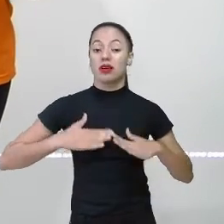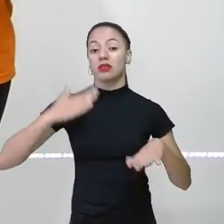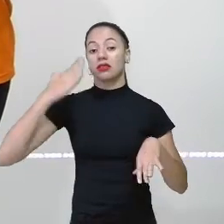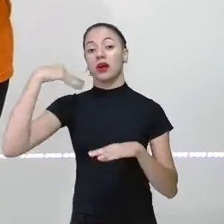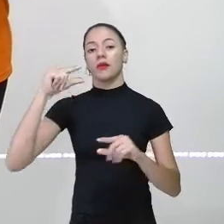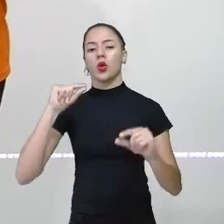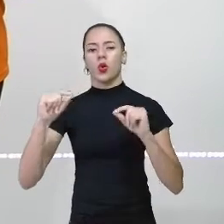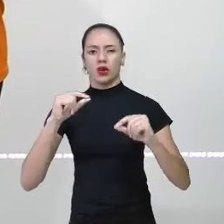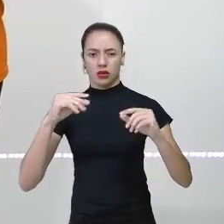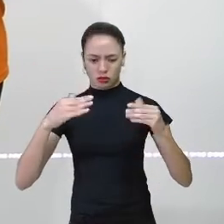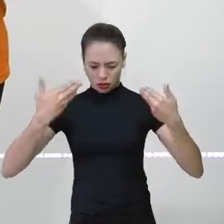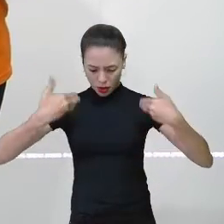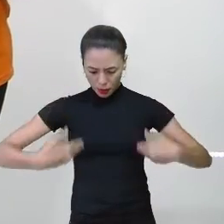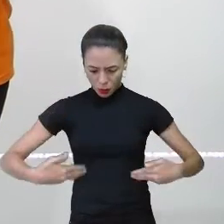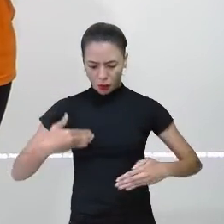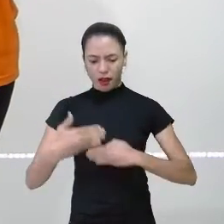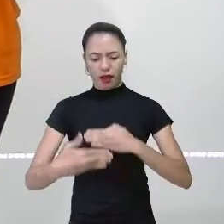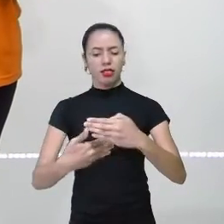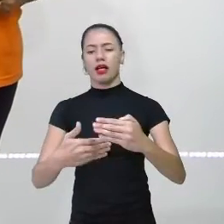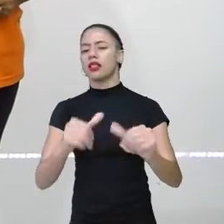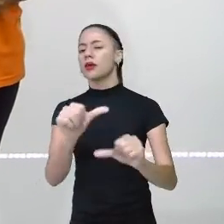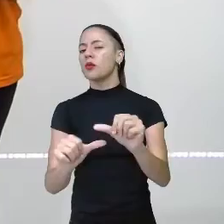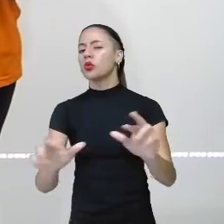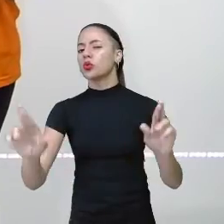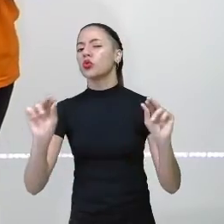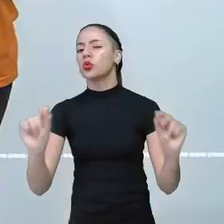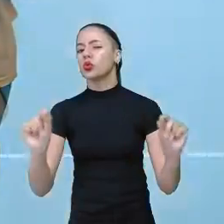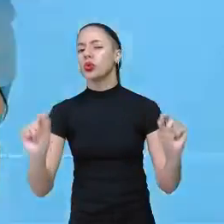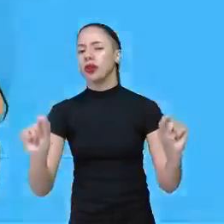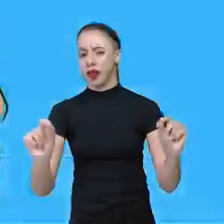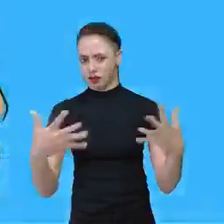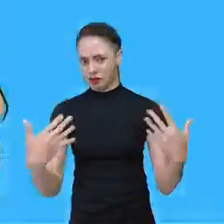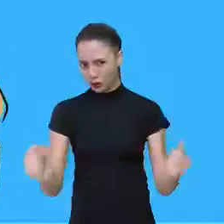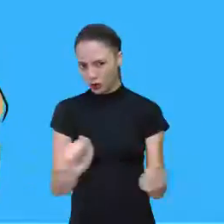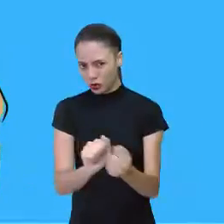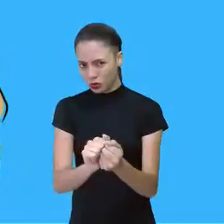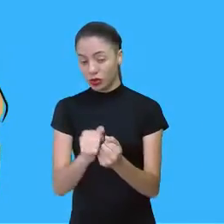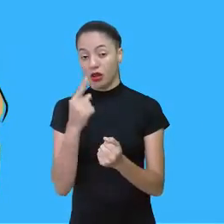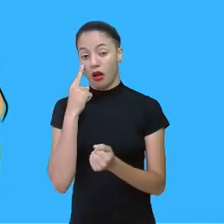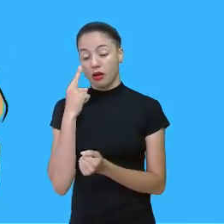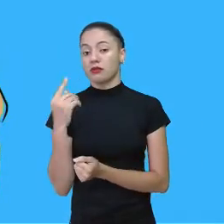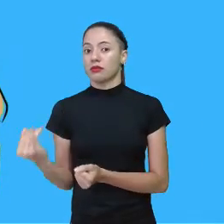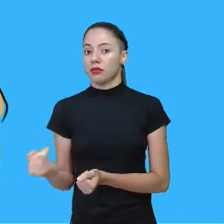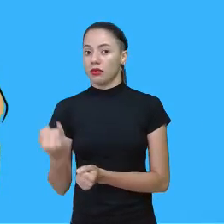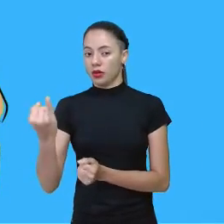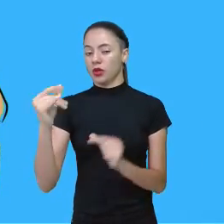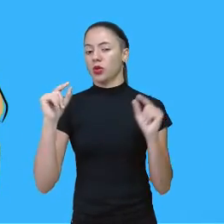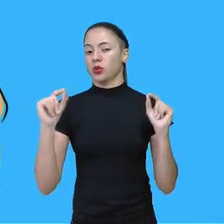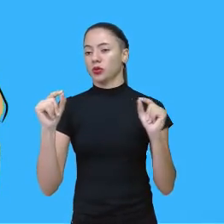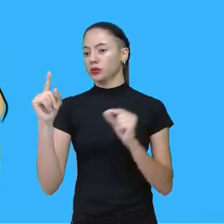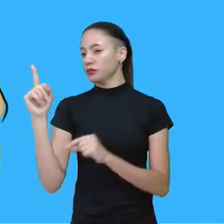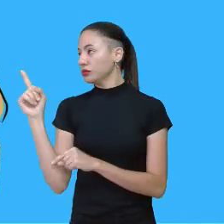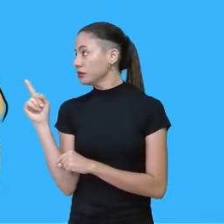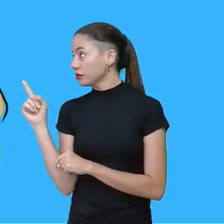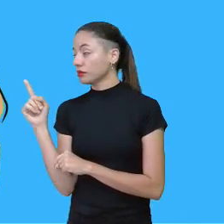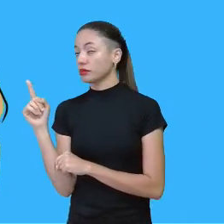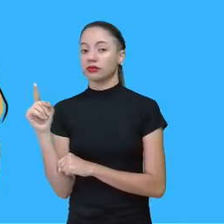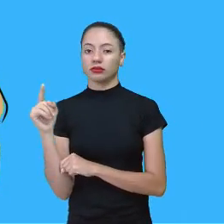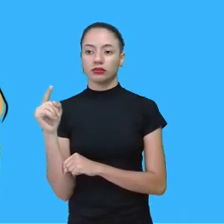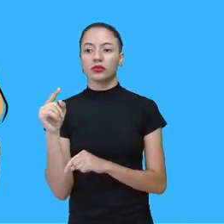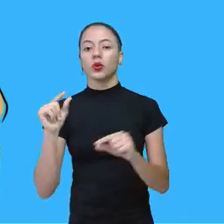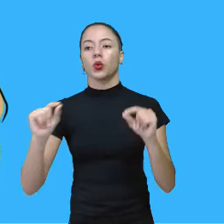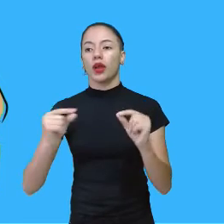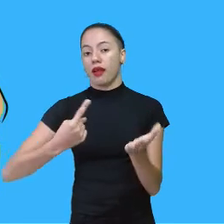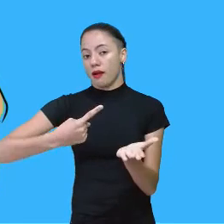isso, o que é que muda com a puberdade. Vamos ver juntos e juntas? Importante, pessoal, esses combinados,